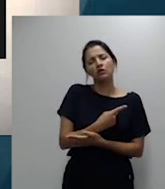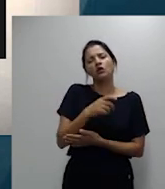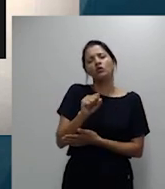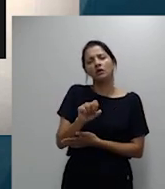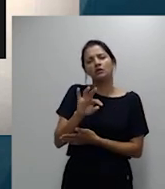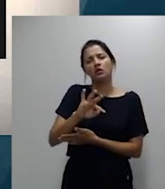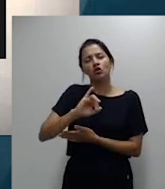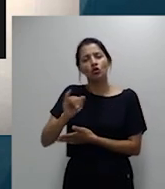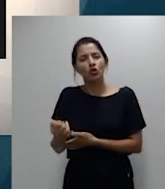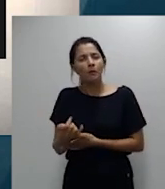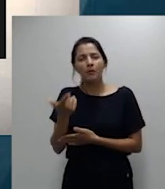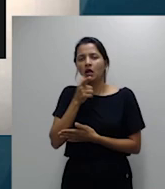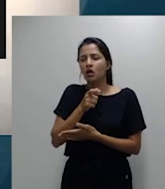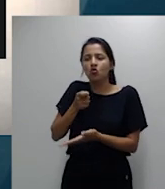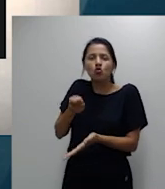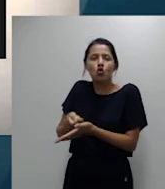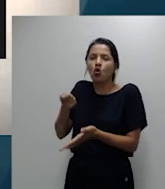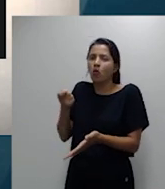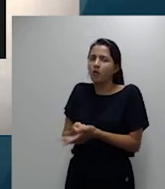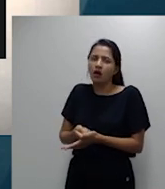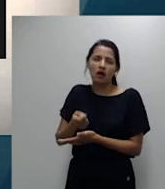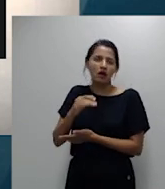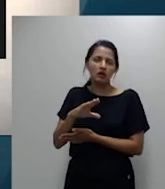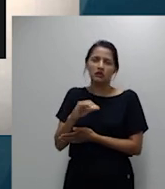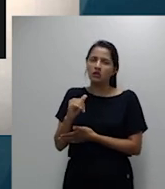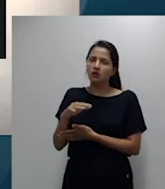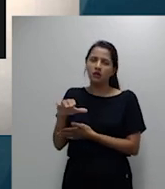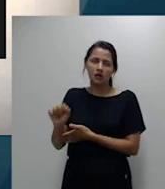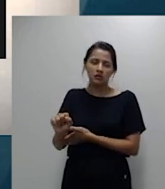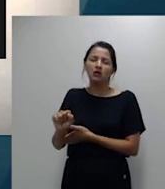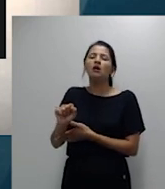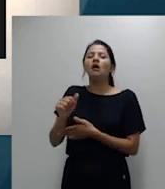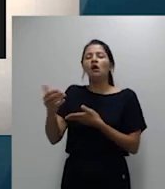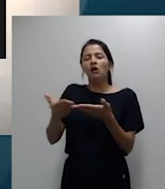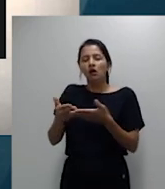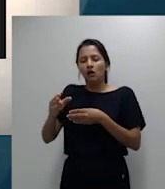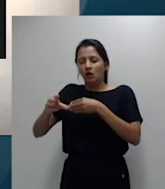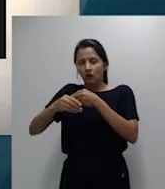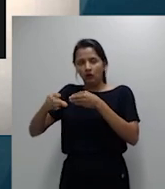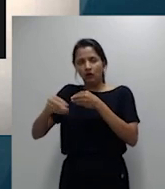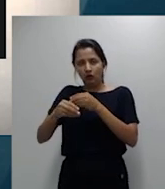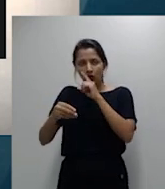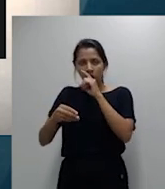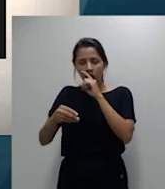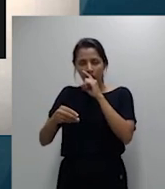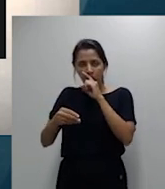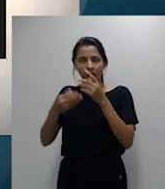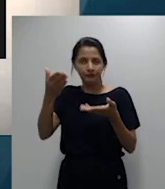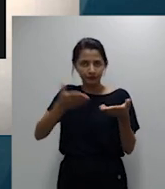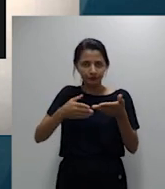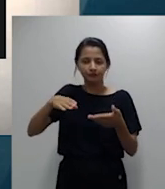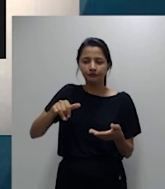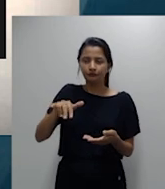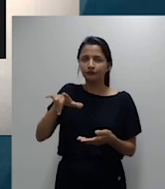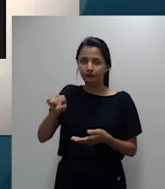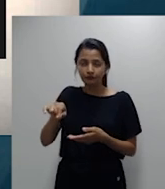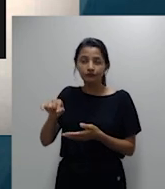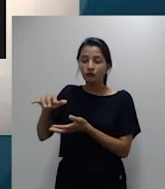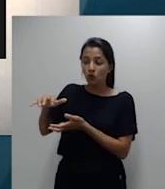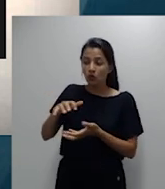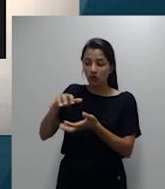da não tributação dos serviços suplementares ou atividade meio os satélites